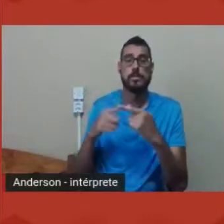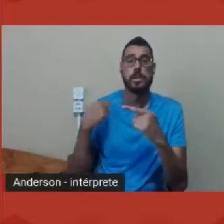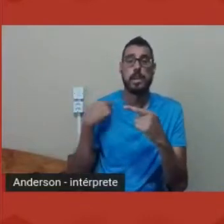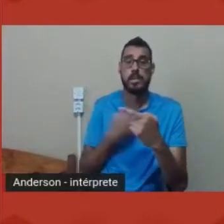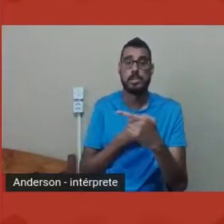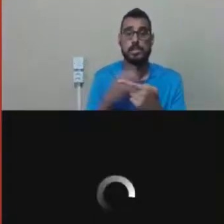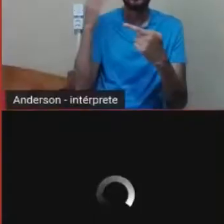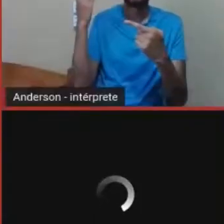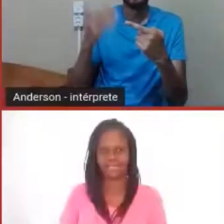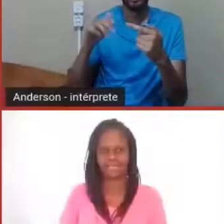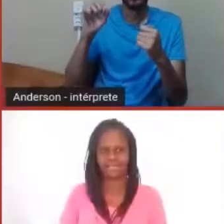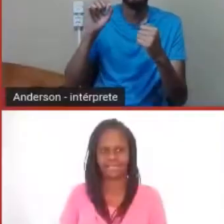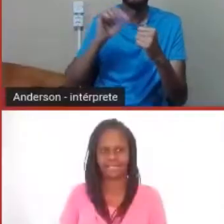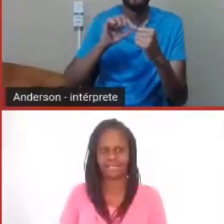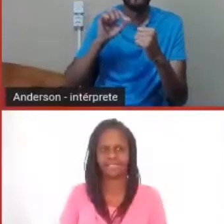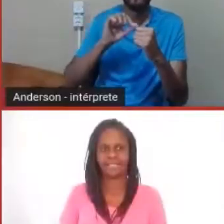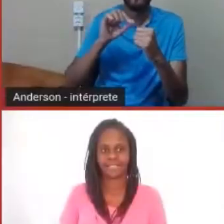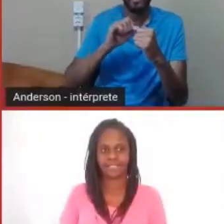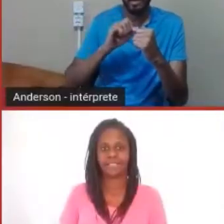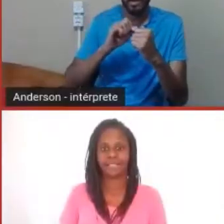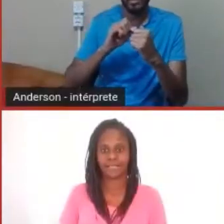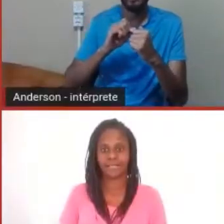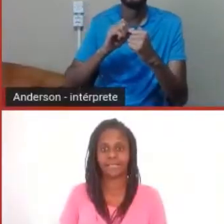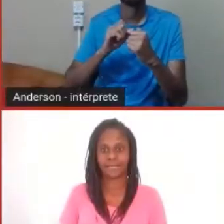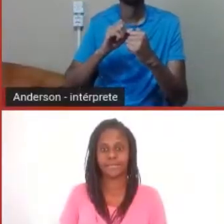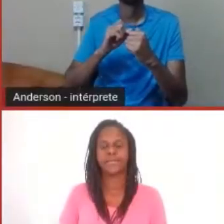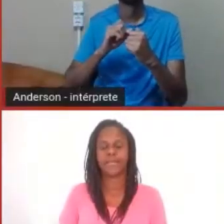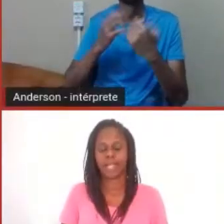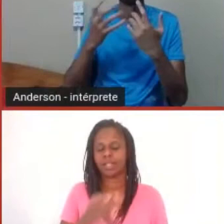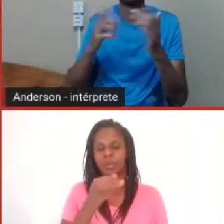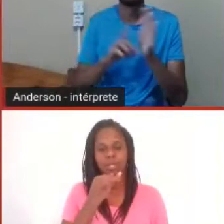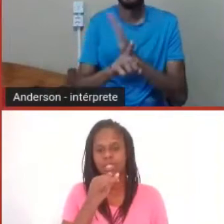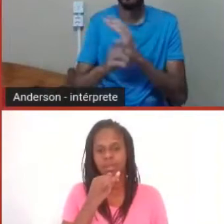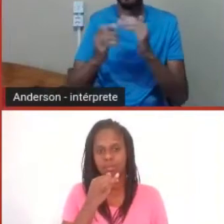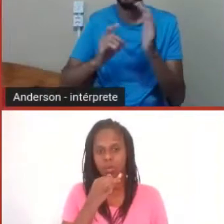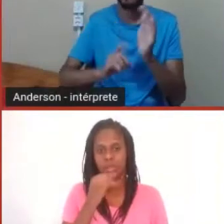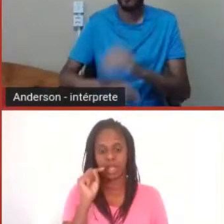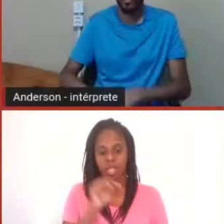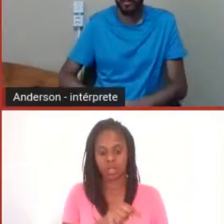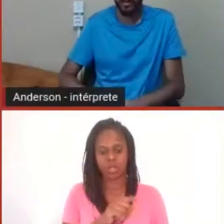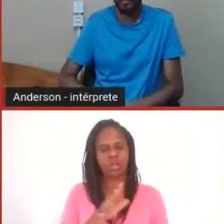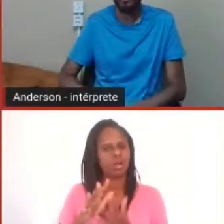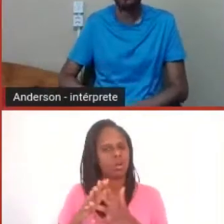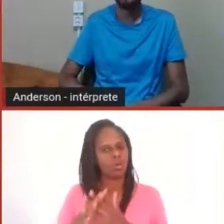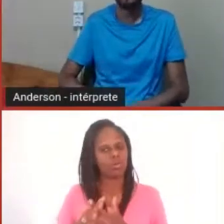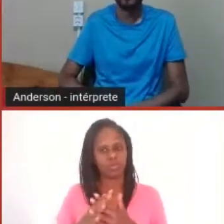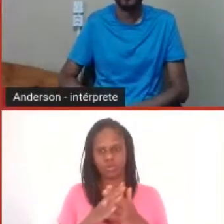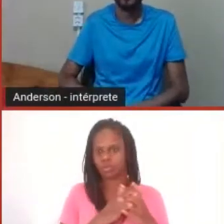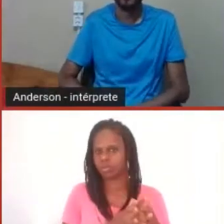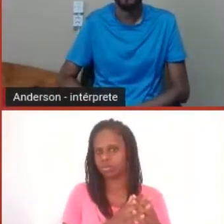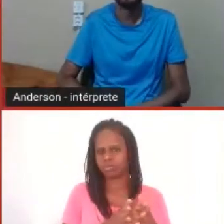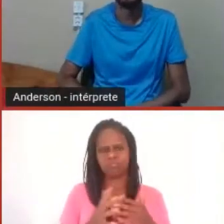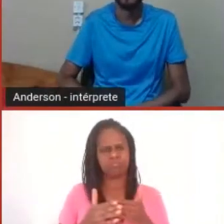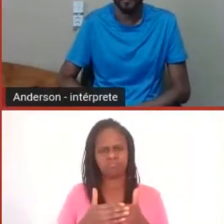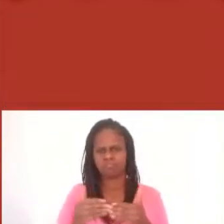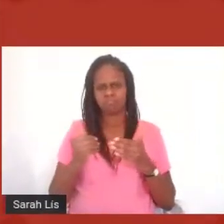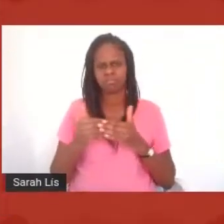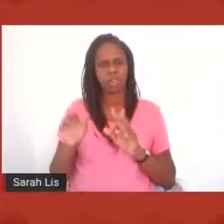faz hipótese querendo construir uma pergunta. Então, essas coisas se confundem. Dependendo do tópico, isso fica